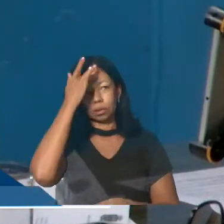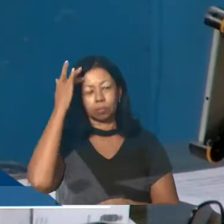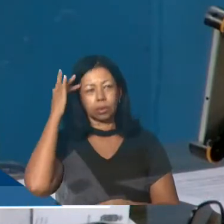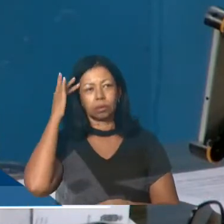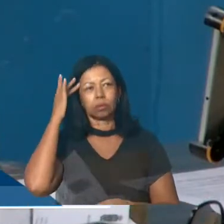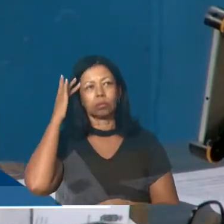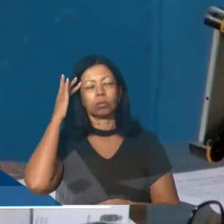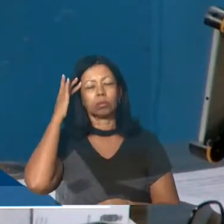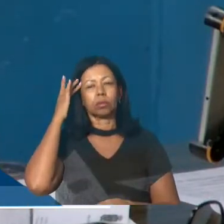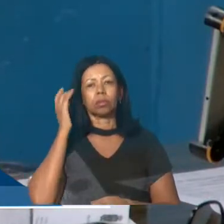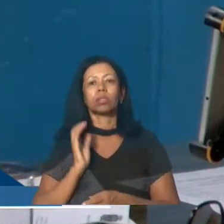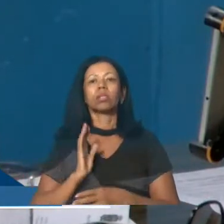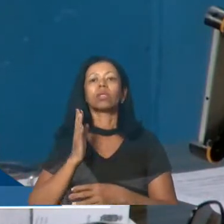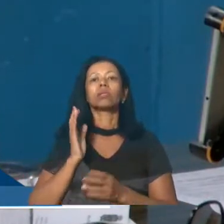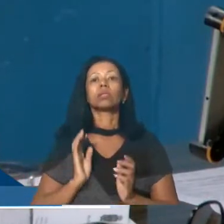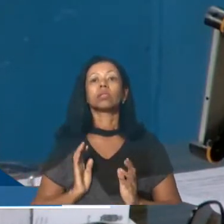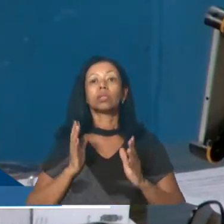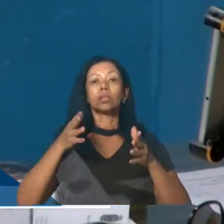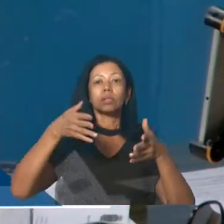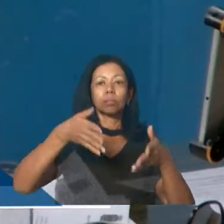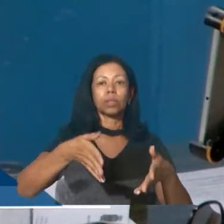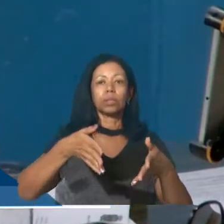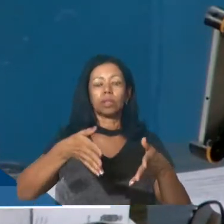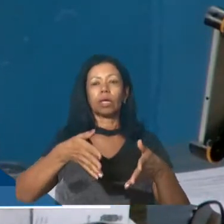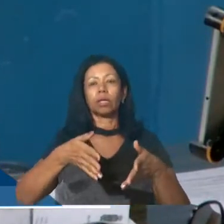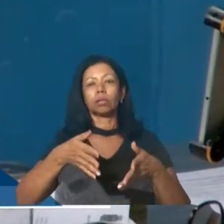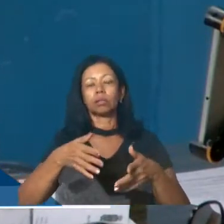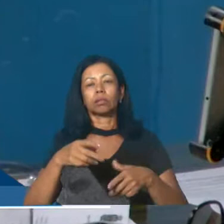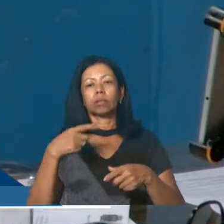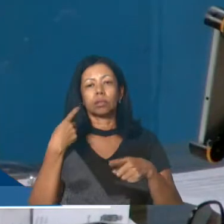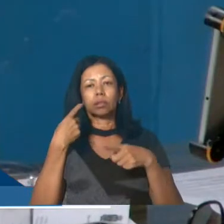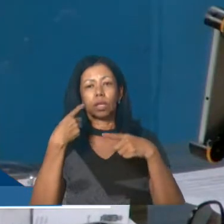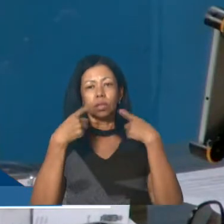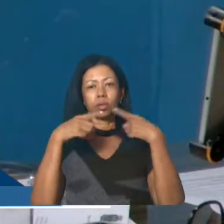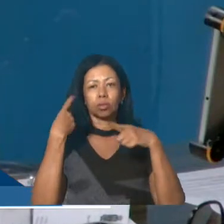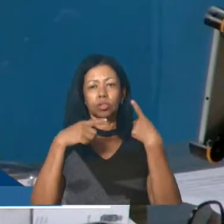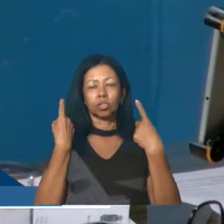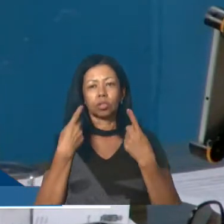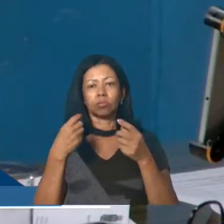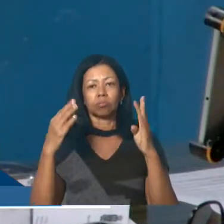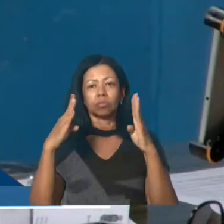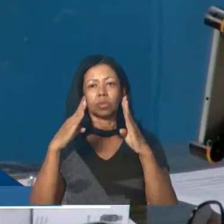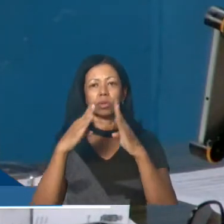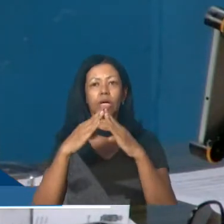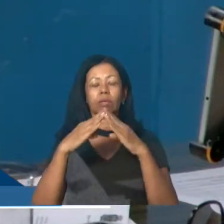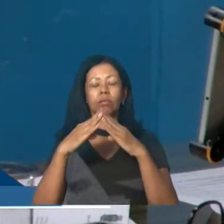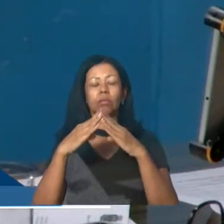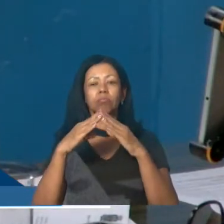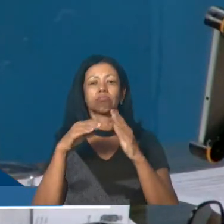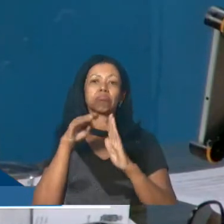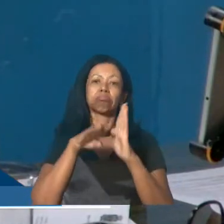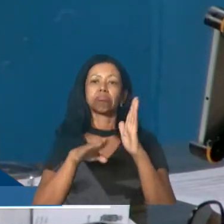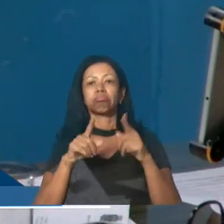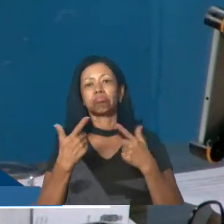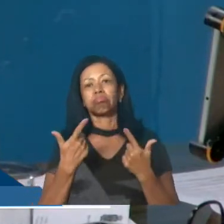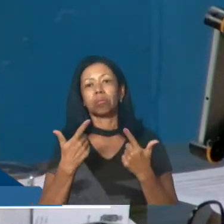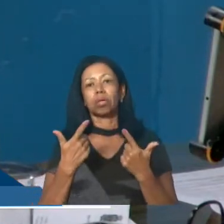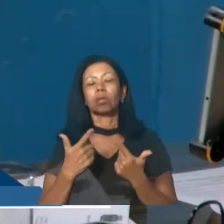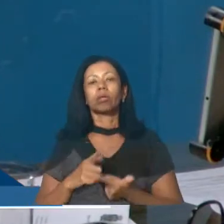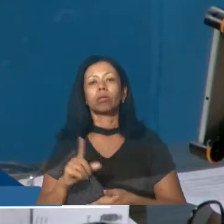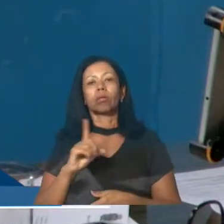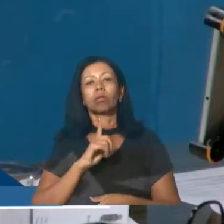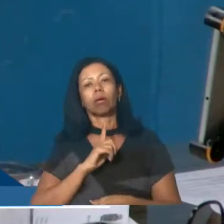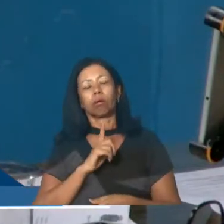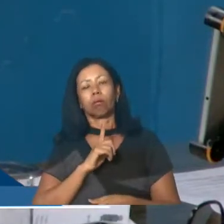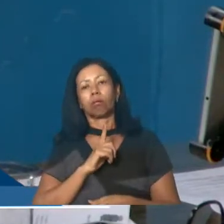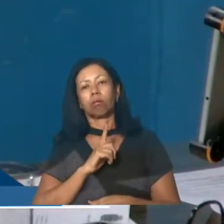acessibilidade. A gente tinha que estar discutindo o programa de habitação há muito tempo para aquelas pessoas. A gente não tem nada ali. A gente